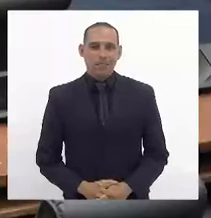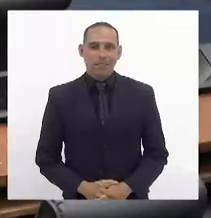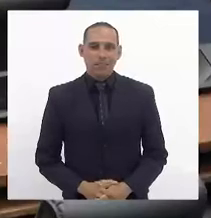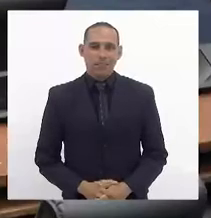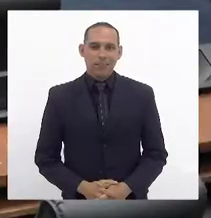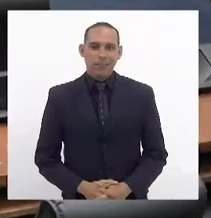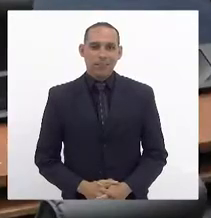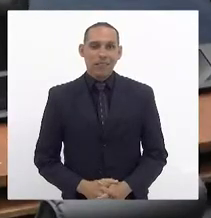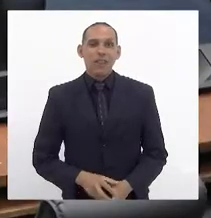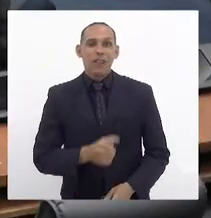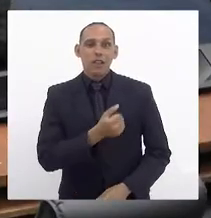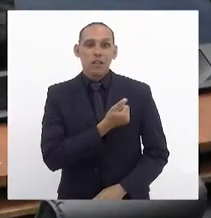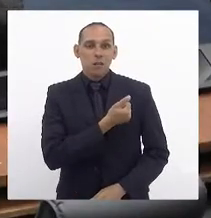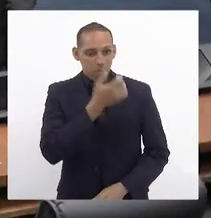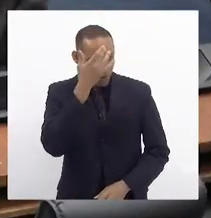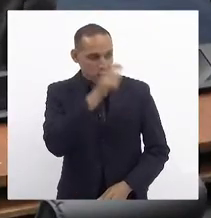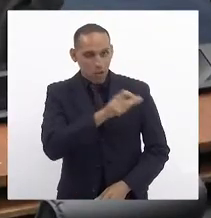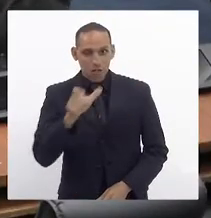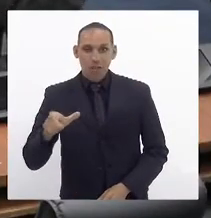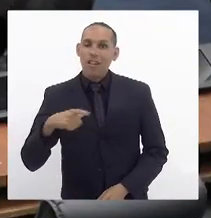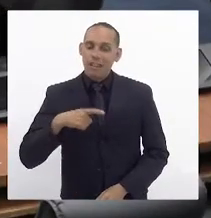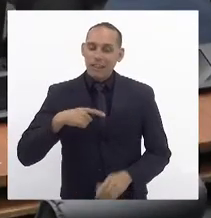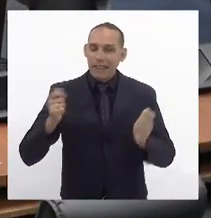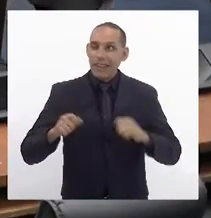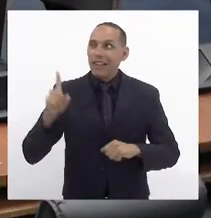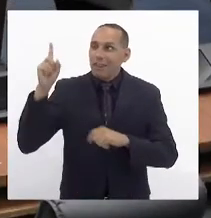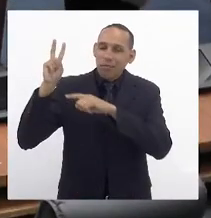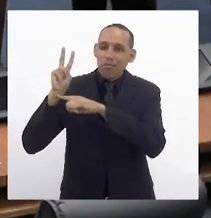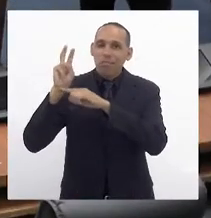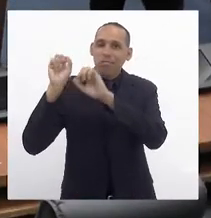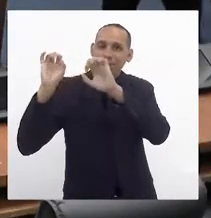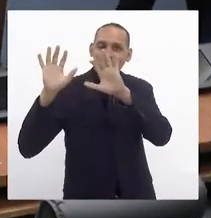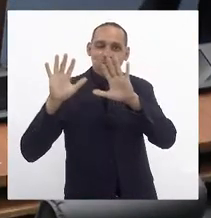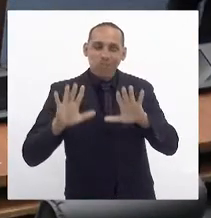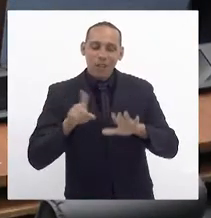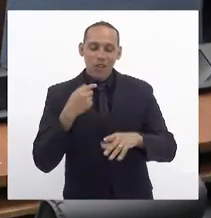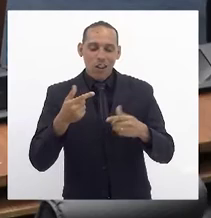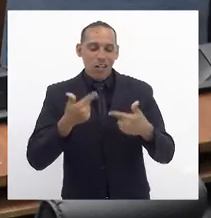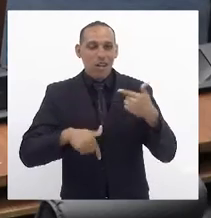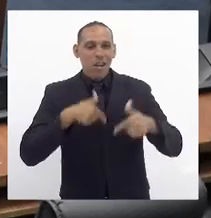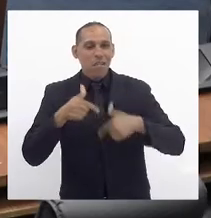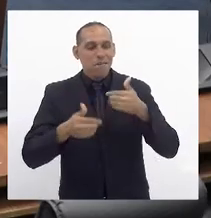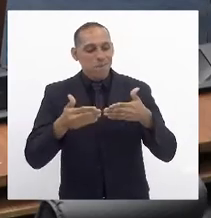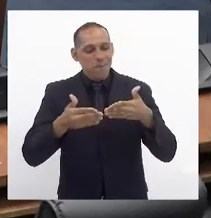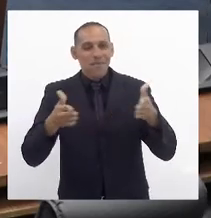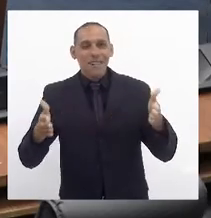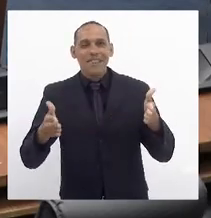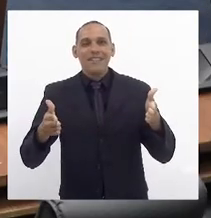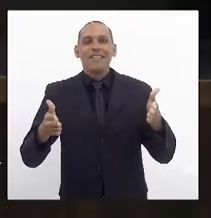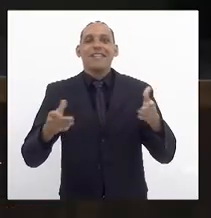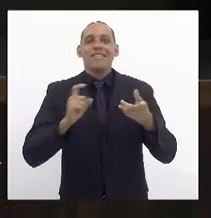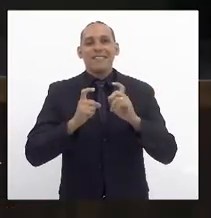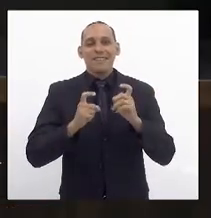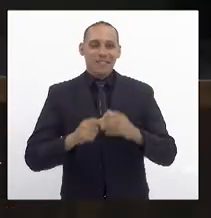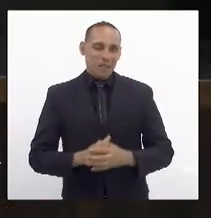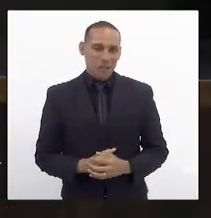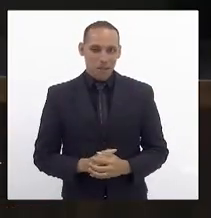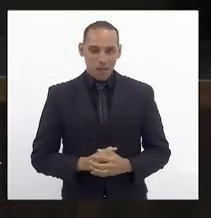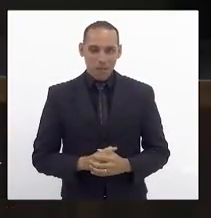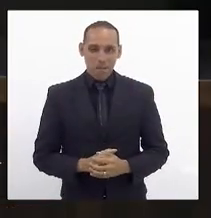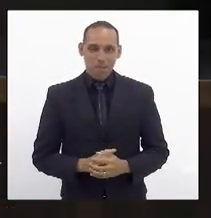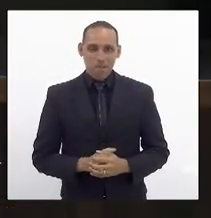em havendo número legal e sob a proteção de Deus iniciamos os nossos trabalhos está aberta a sessão